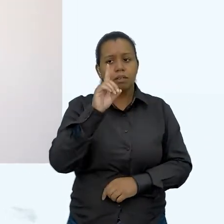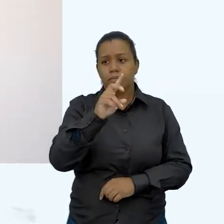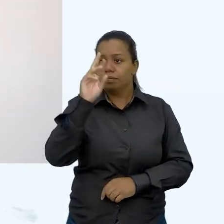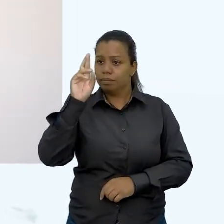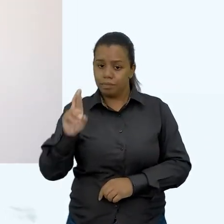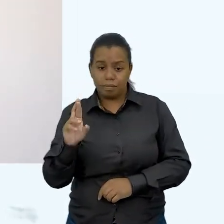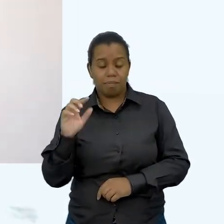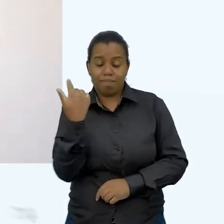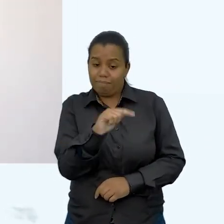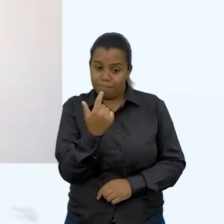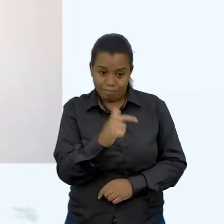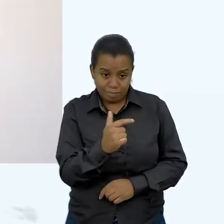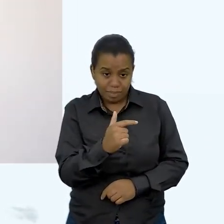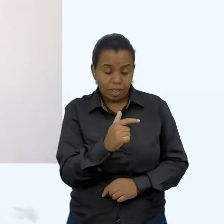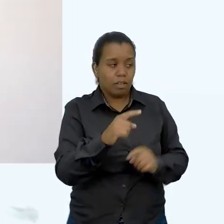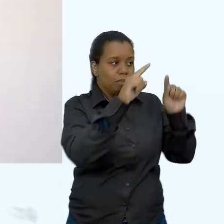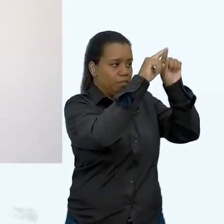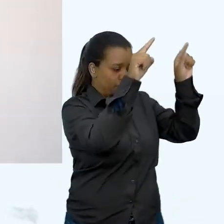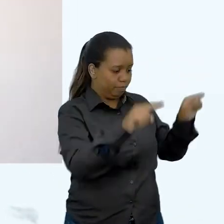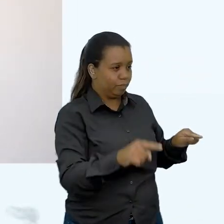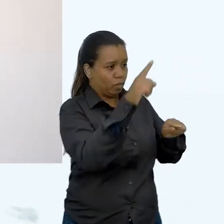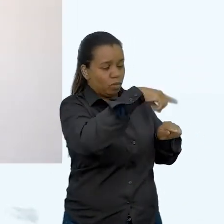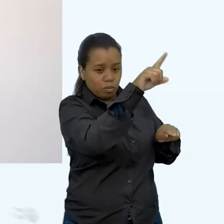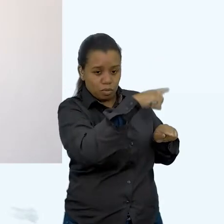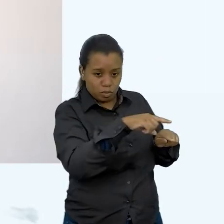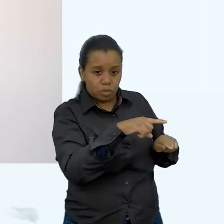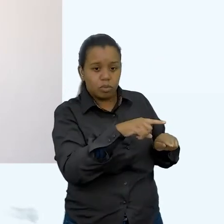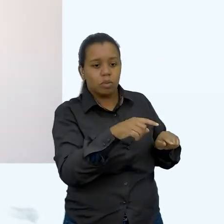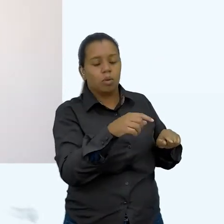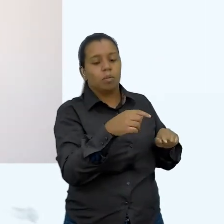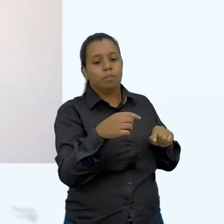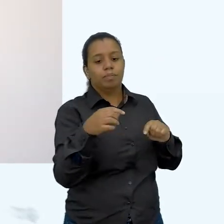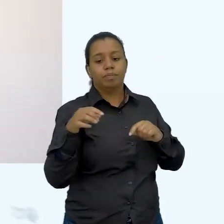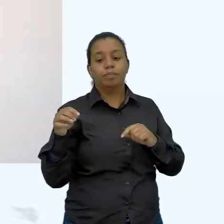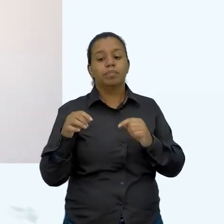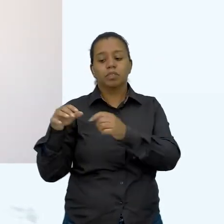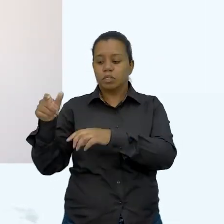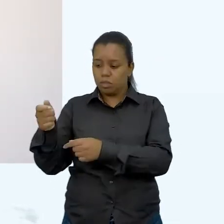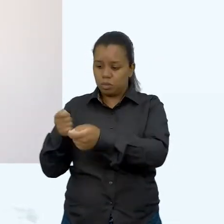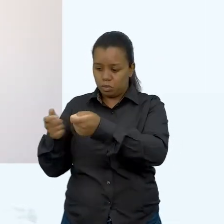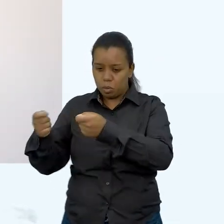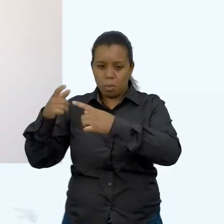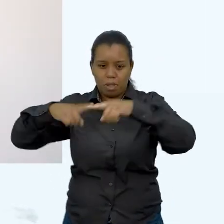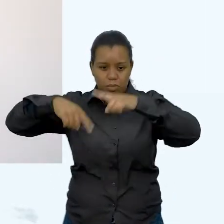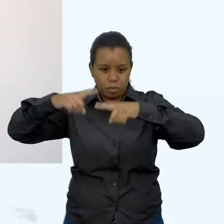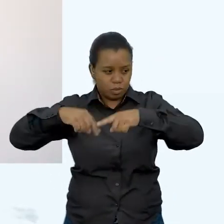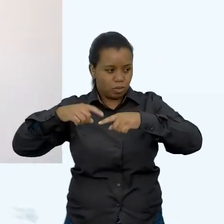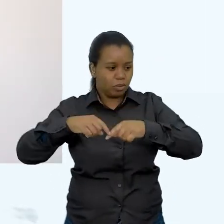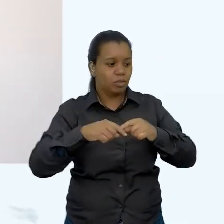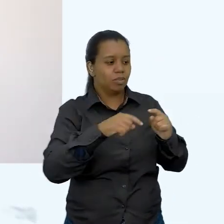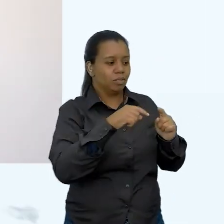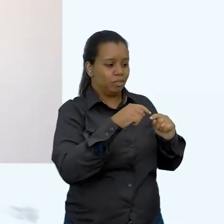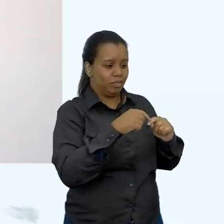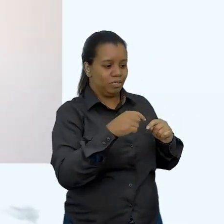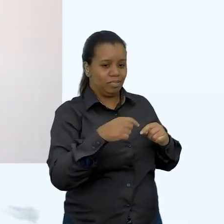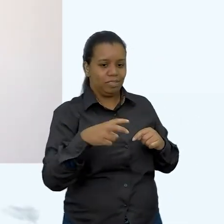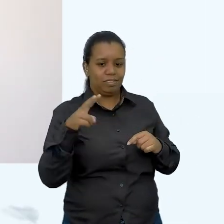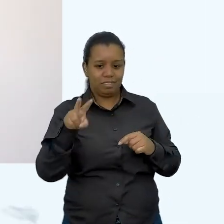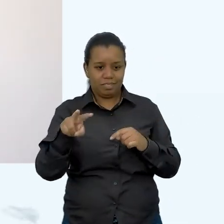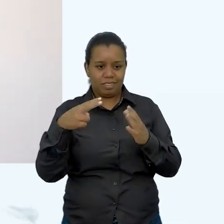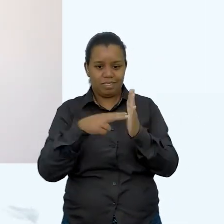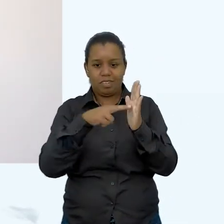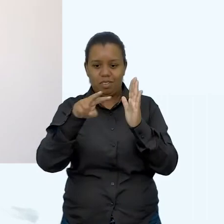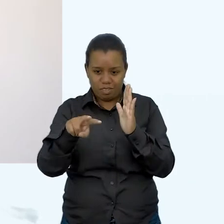do medidor. Você vai lá no medidor, tira tudo da tomada e vai ver se o medidor continua rodando. Se o medidor continuar rodando, mesmo que